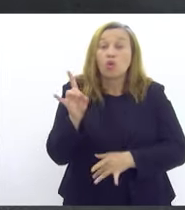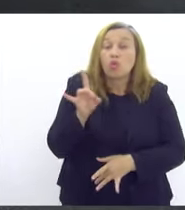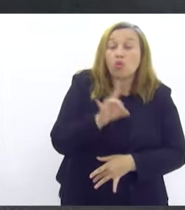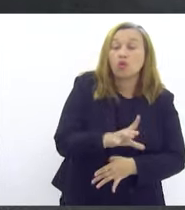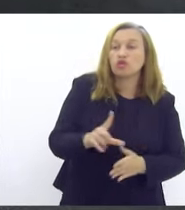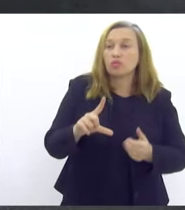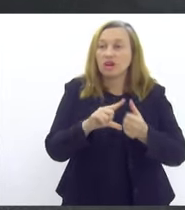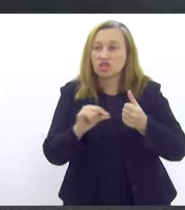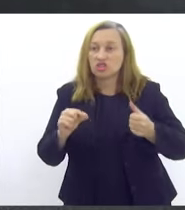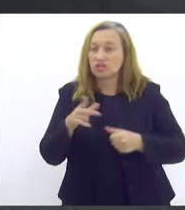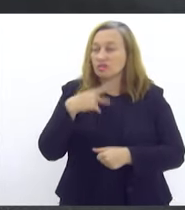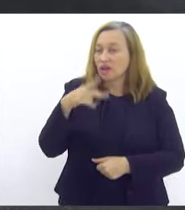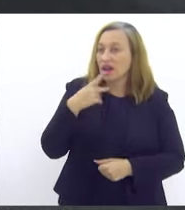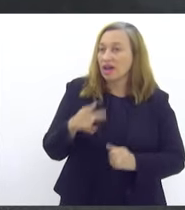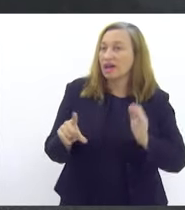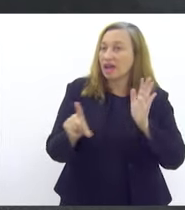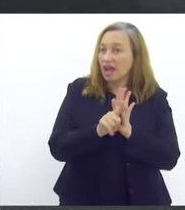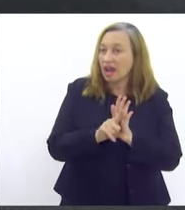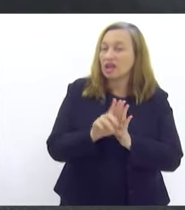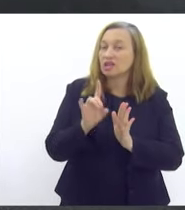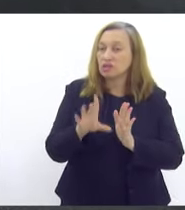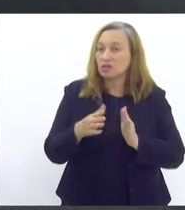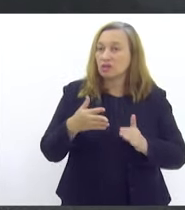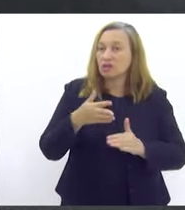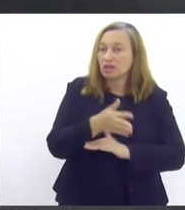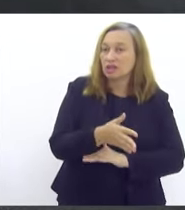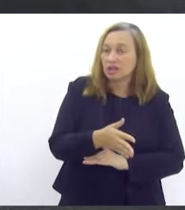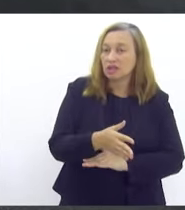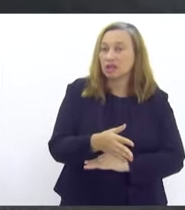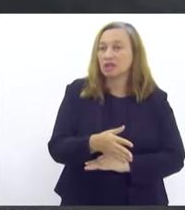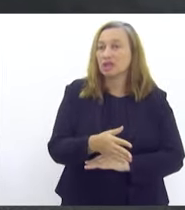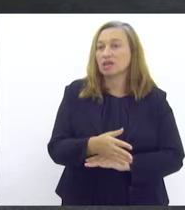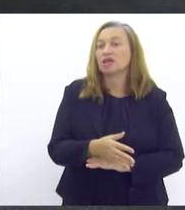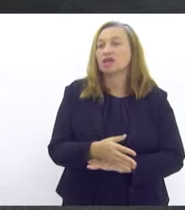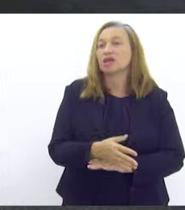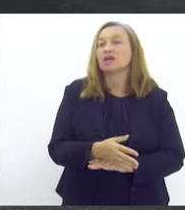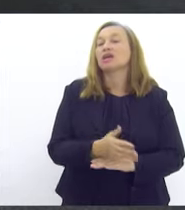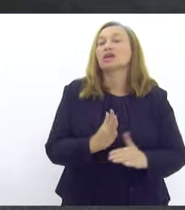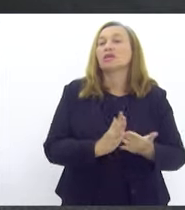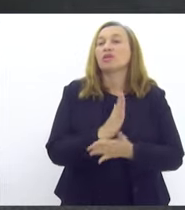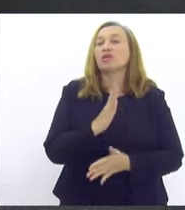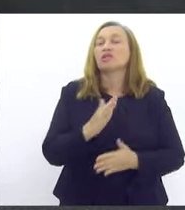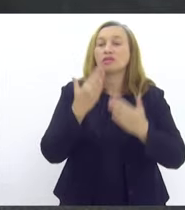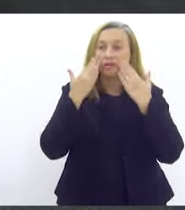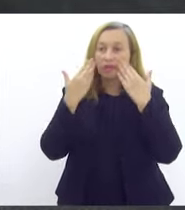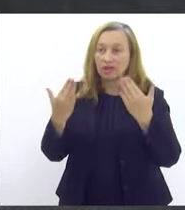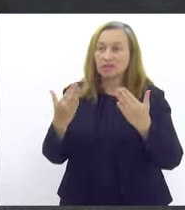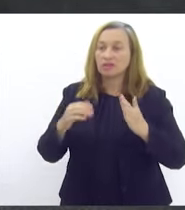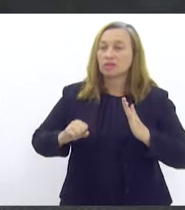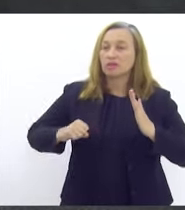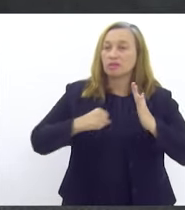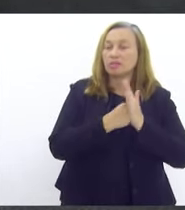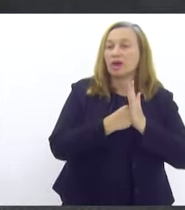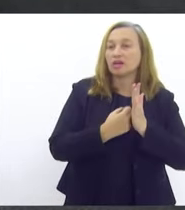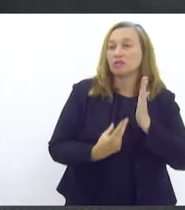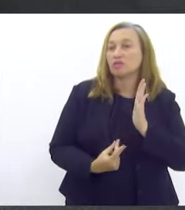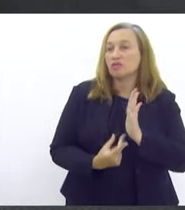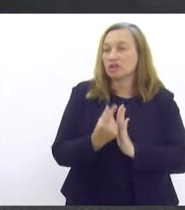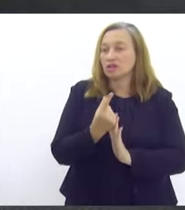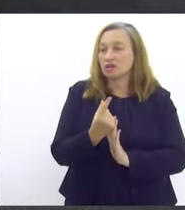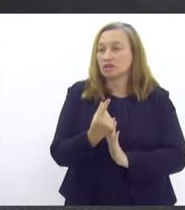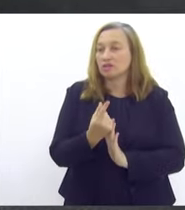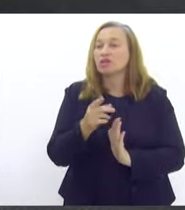dizia que a lei só entraria em vigor quando fosse apresentado o impacto financeiro